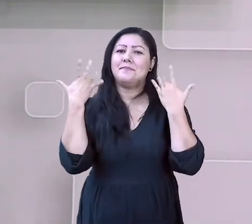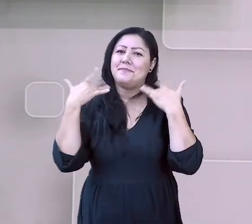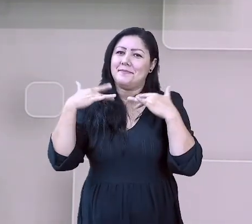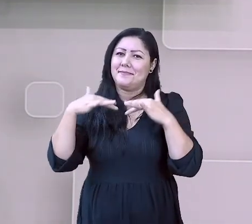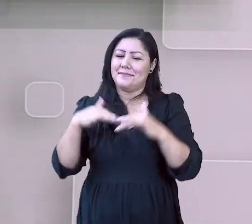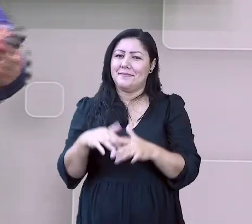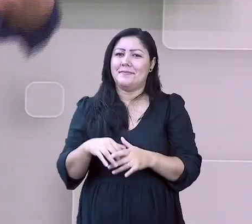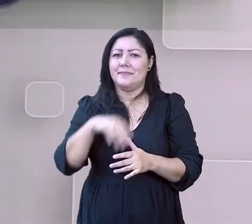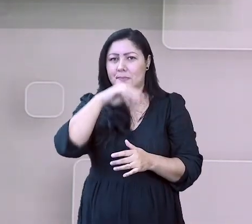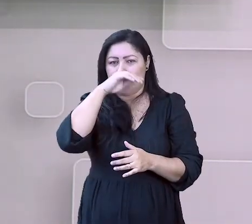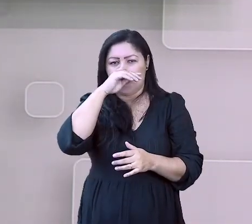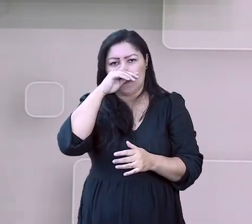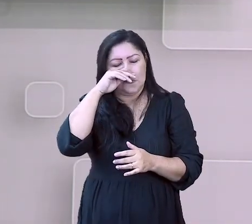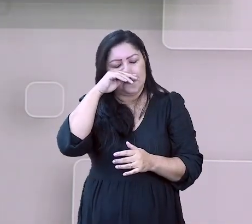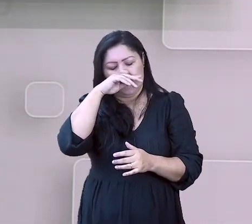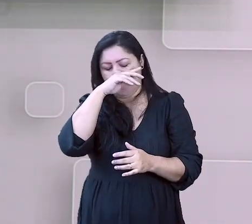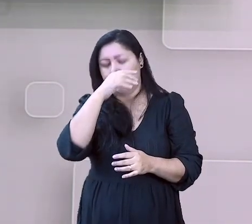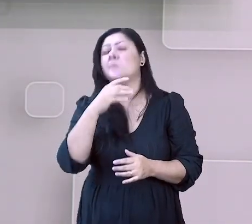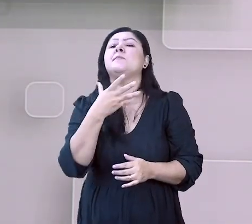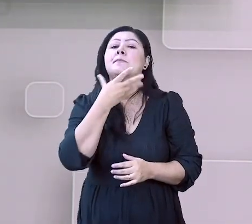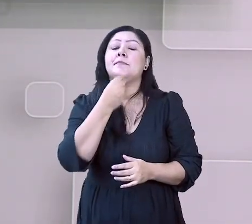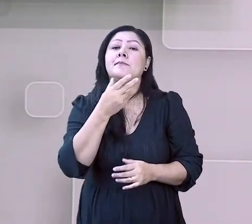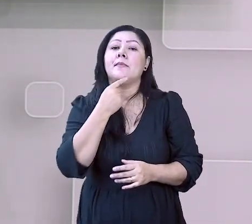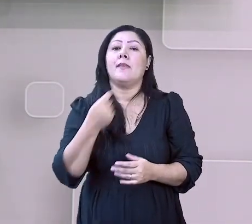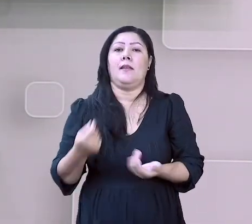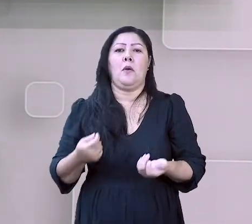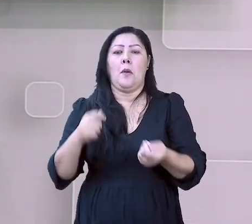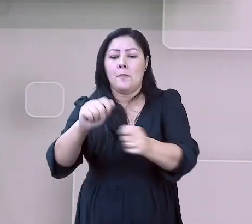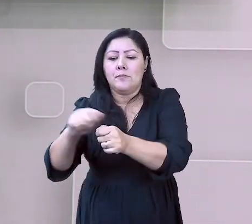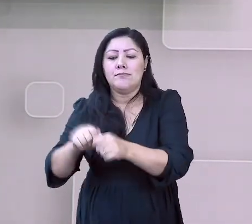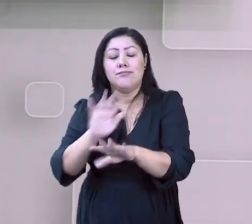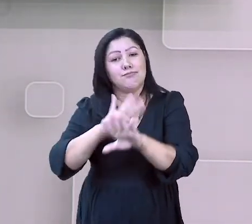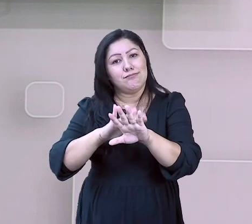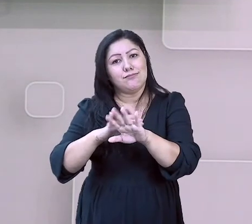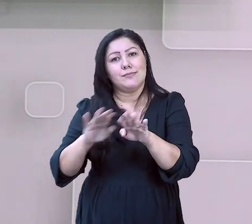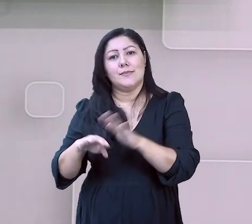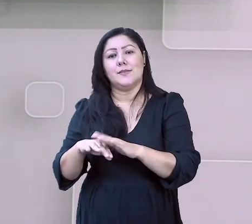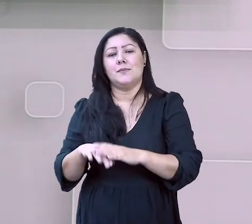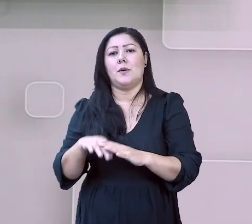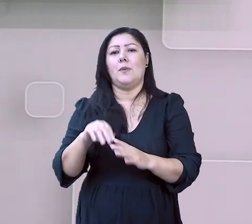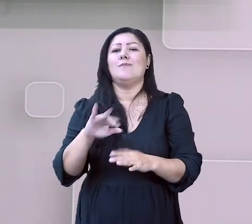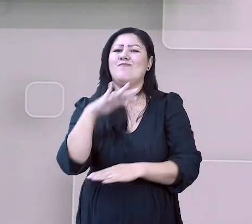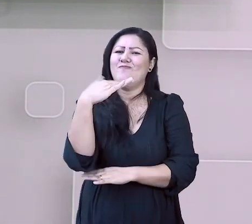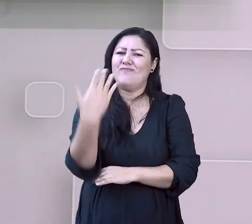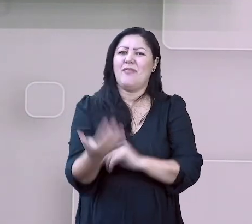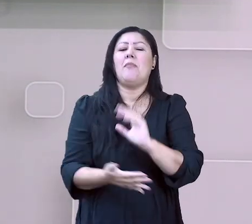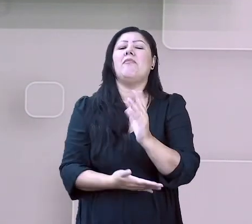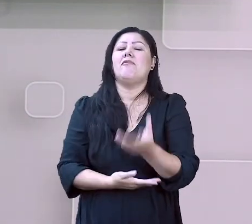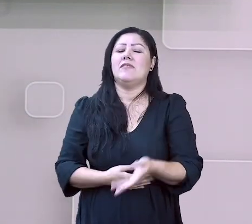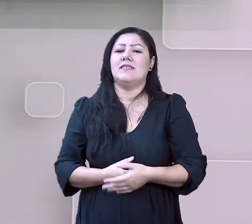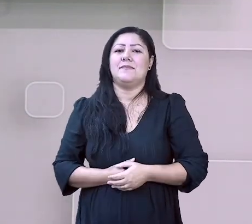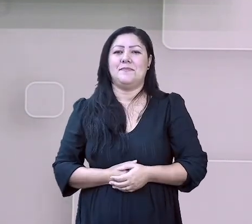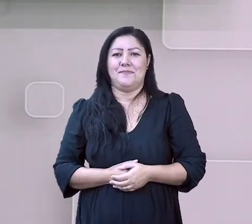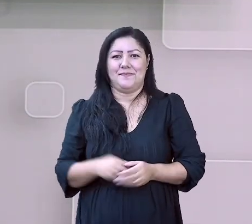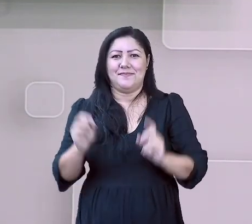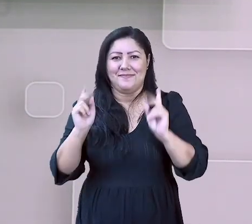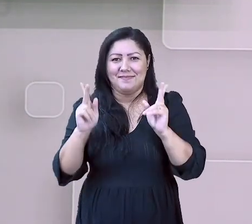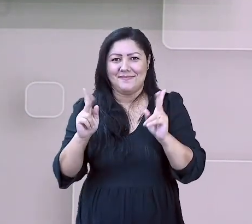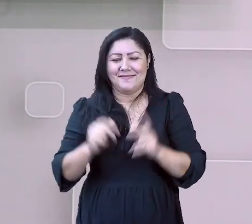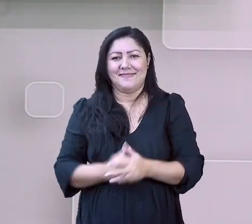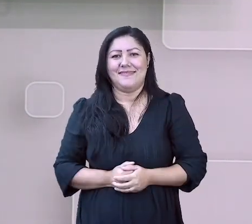naturais e a ação do homem, que muitas das vezes tem sido devastadora. Tranquilo,